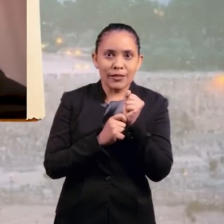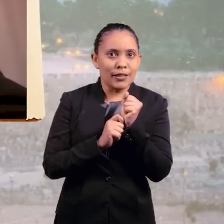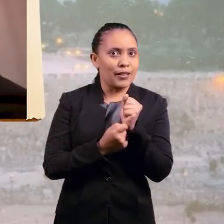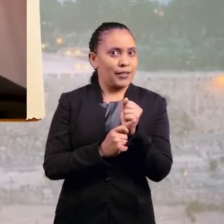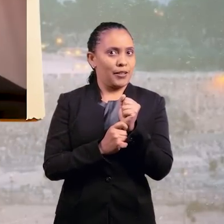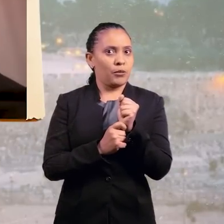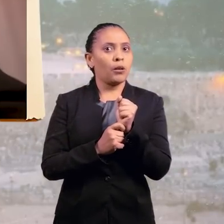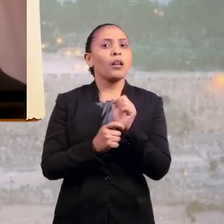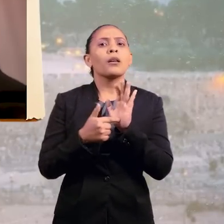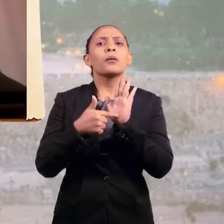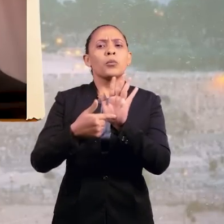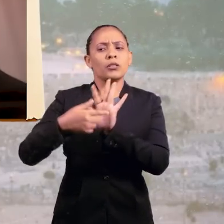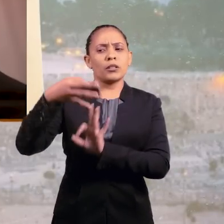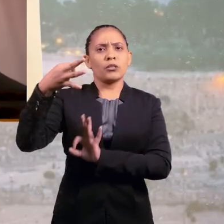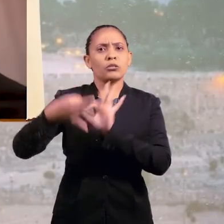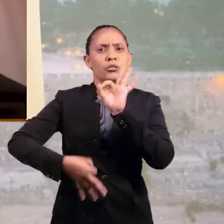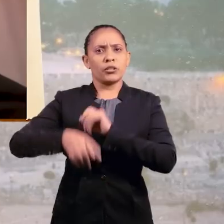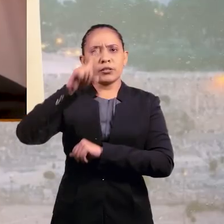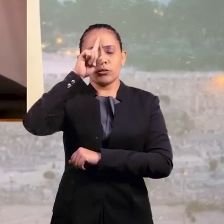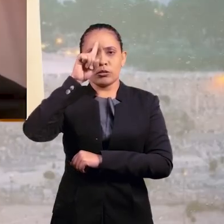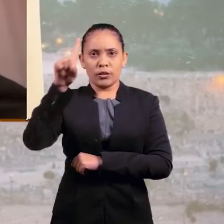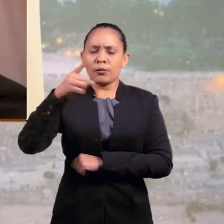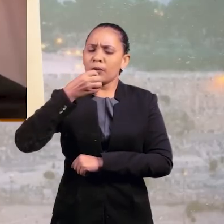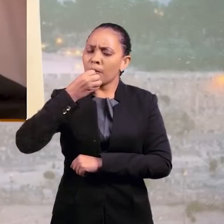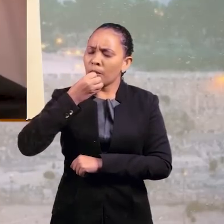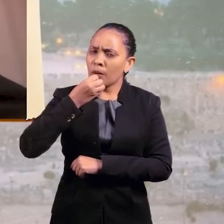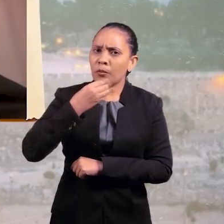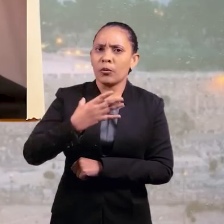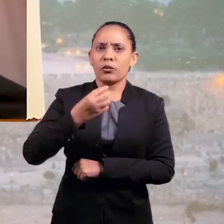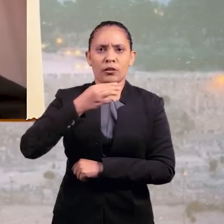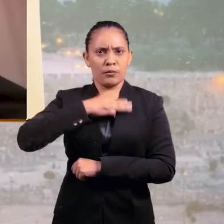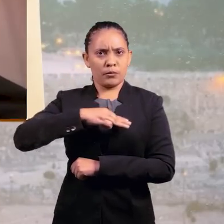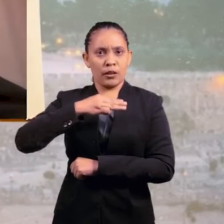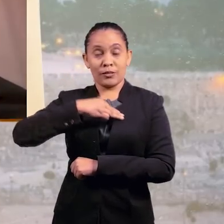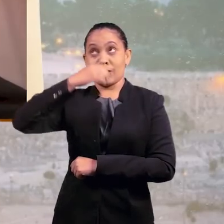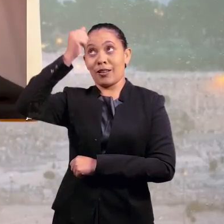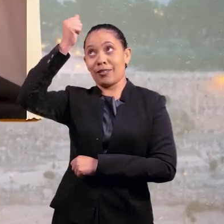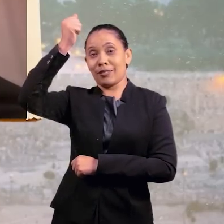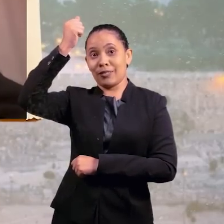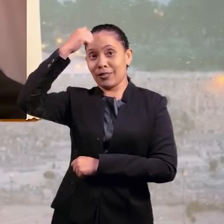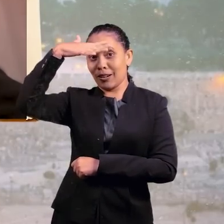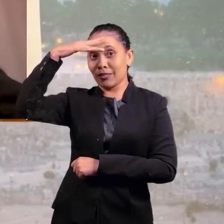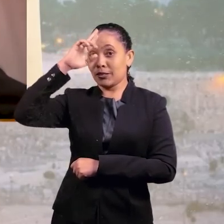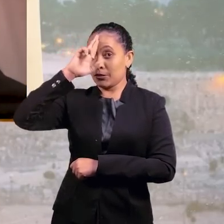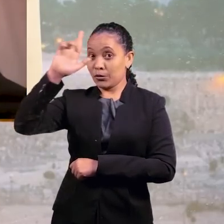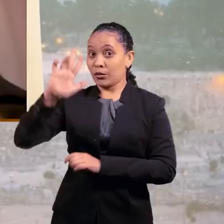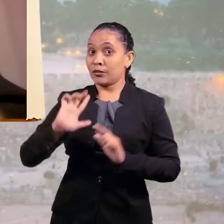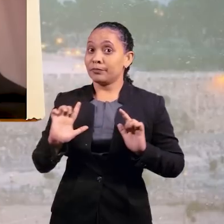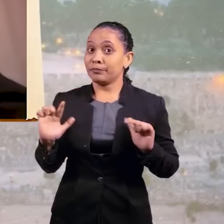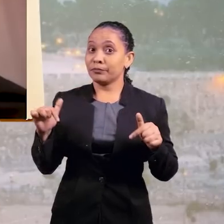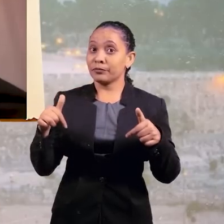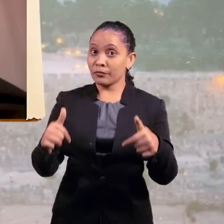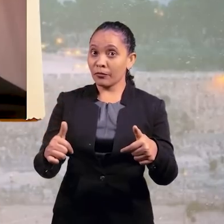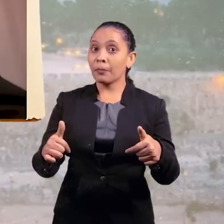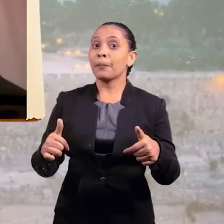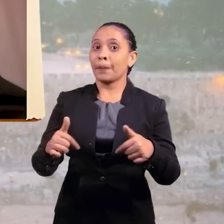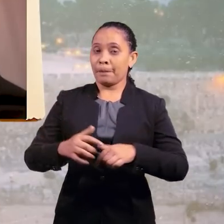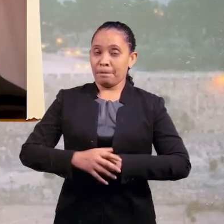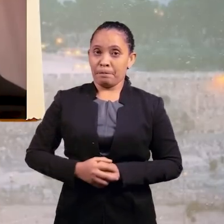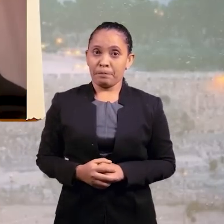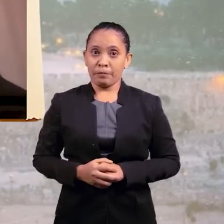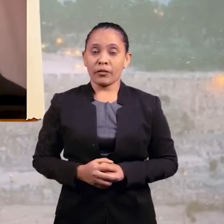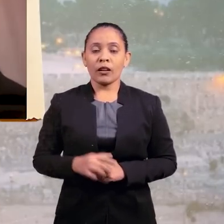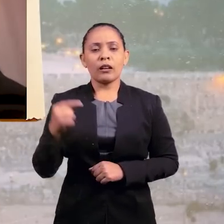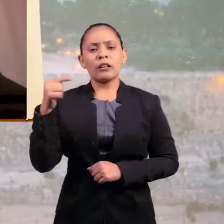envolve a justiça de Deus, a misericórdia, a graça do Senhor, né, que se manifesta em tudo isso,